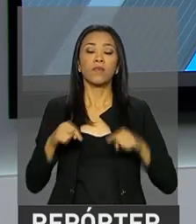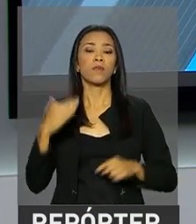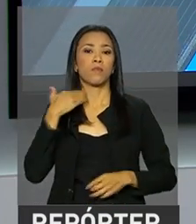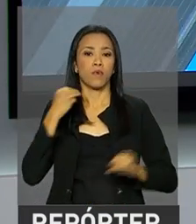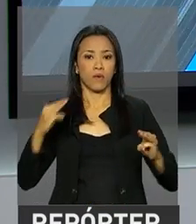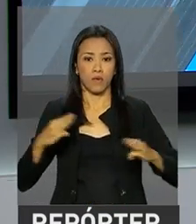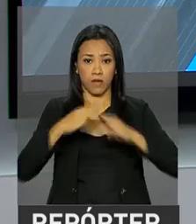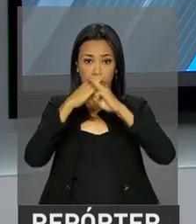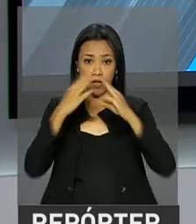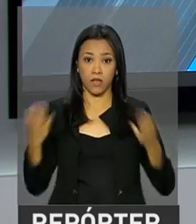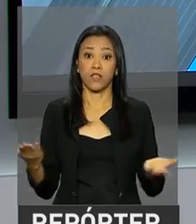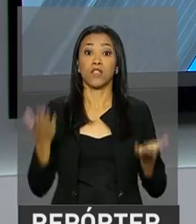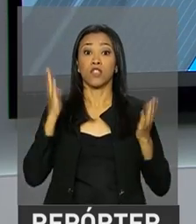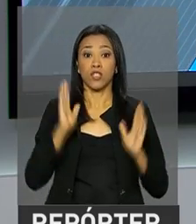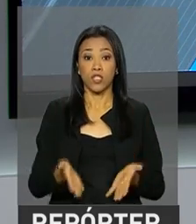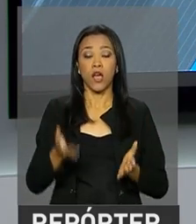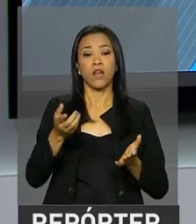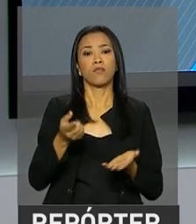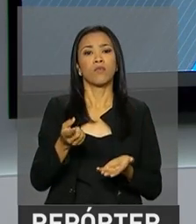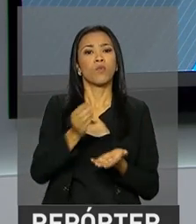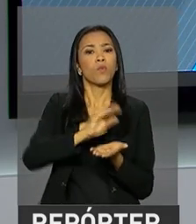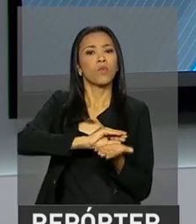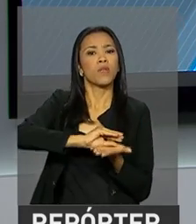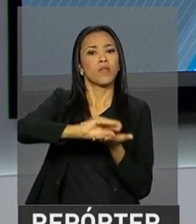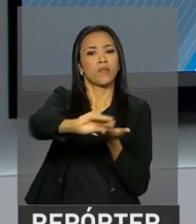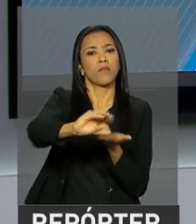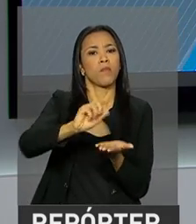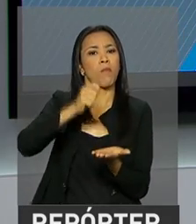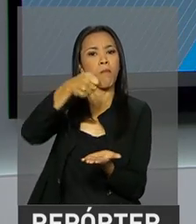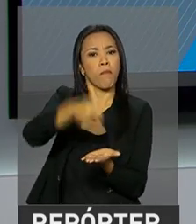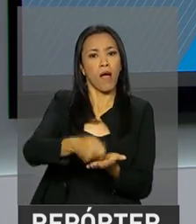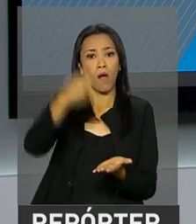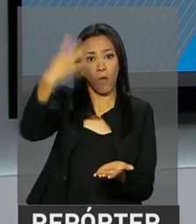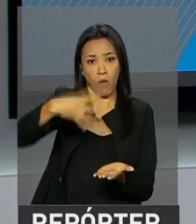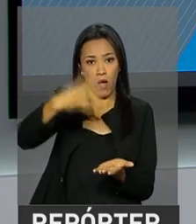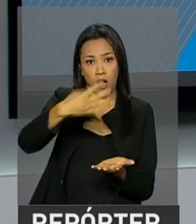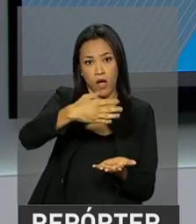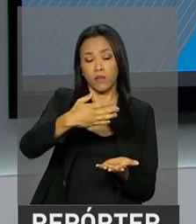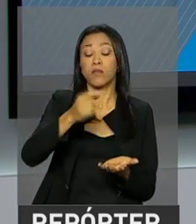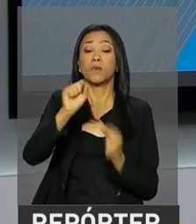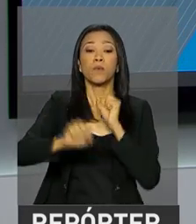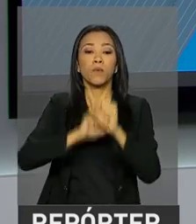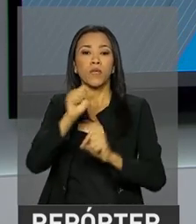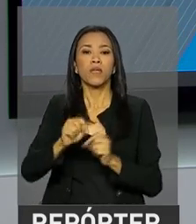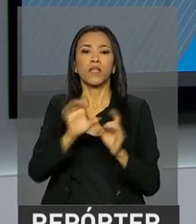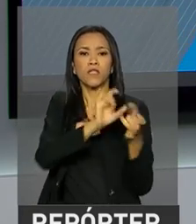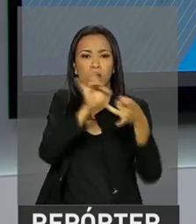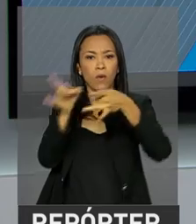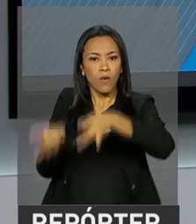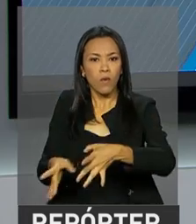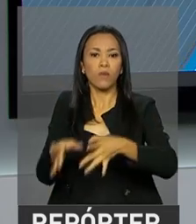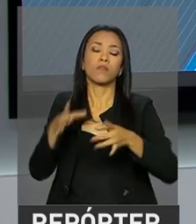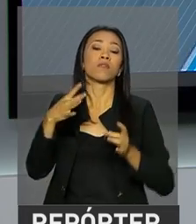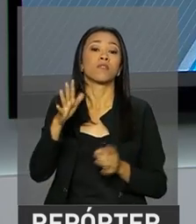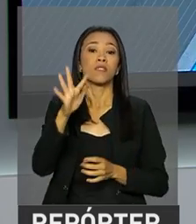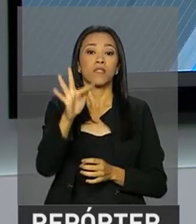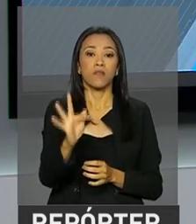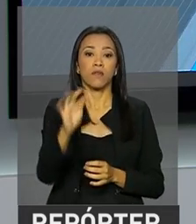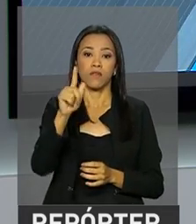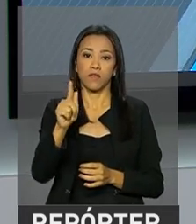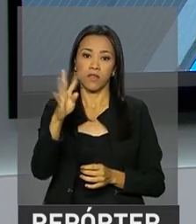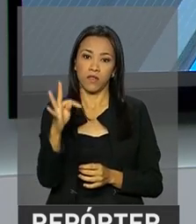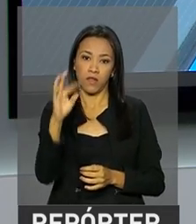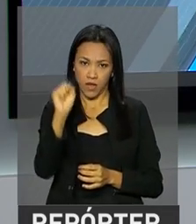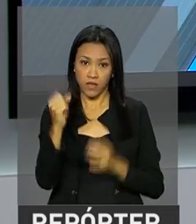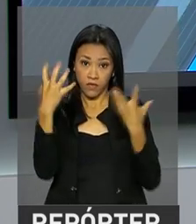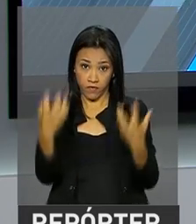Econômica Federal libera a quarta fase de pagamento das contas inativas do FGTS. Vamos então à sede da